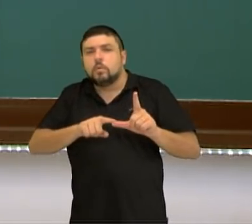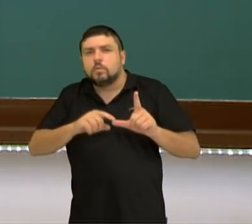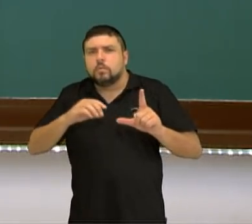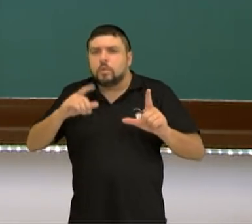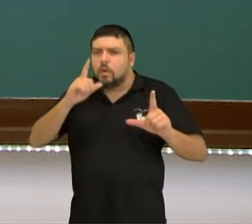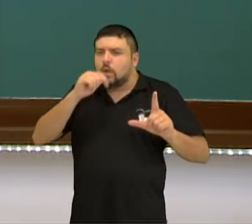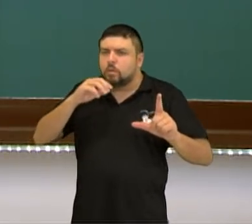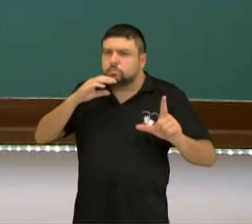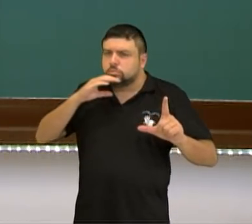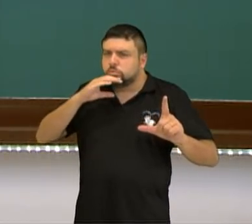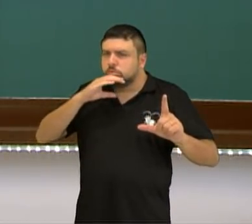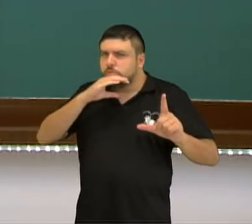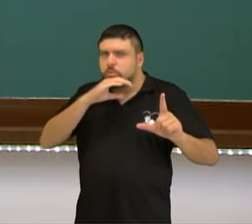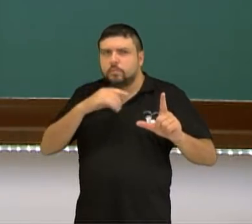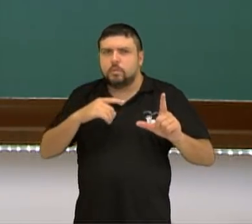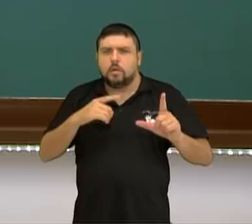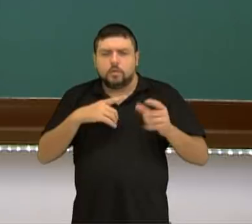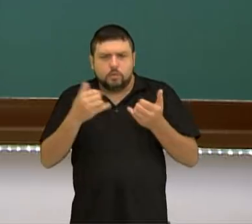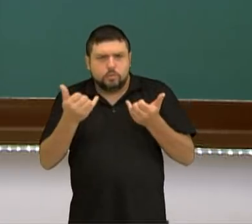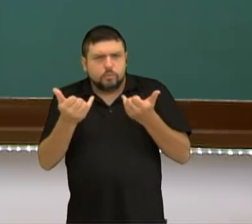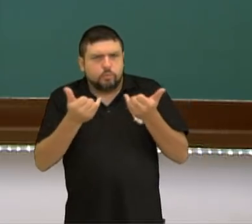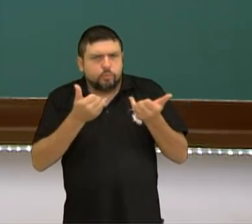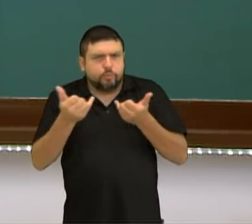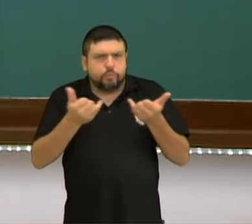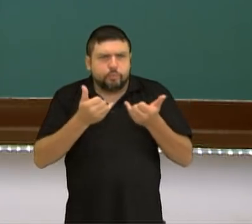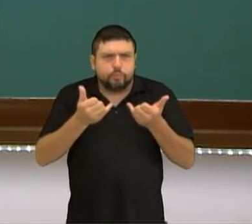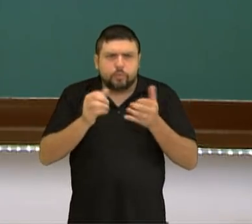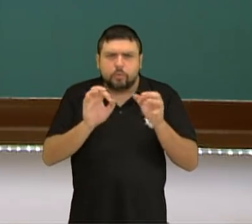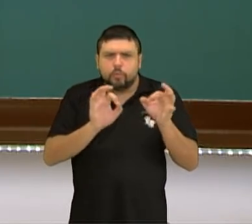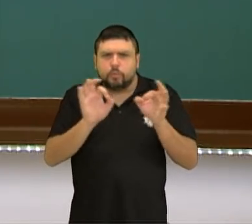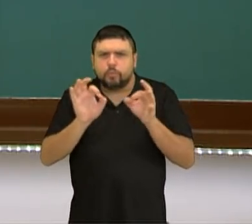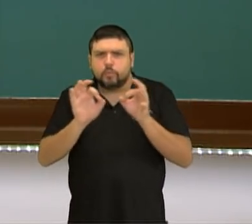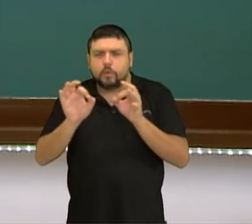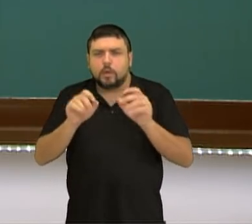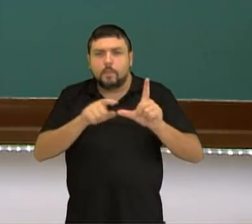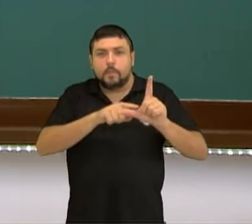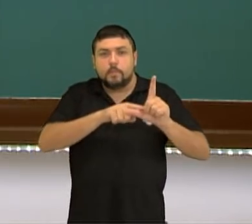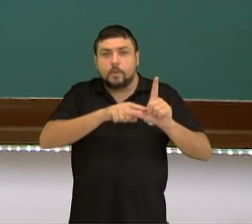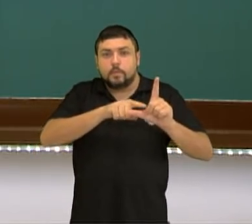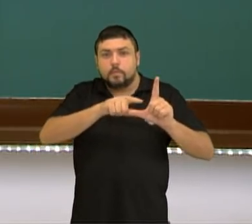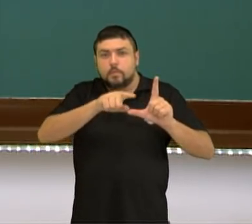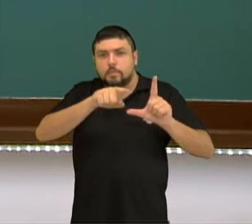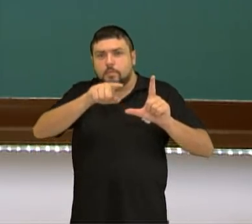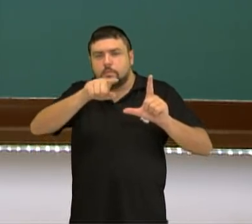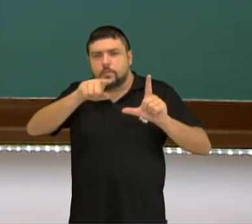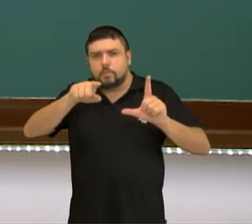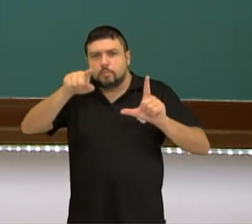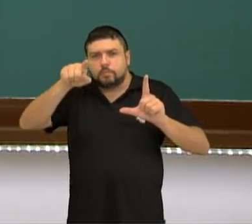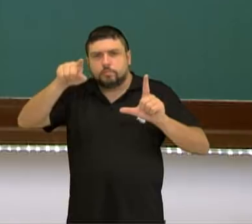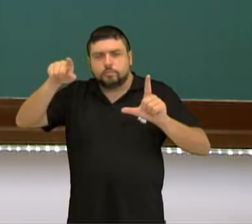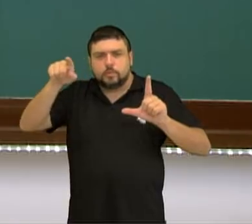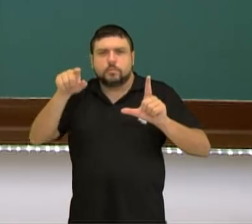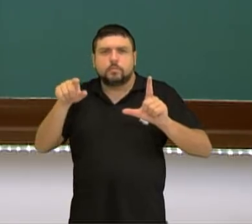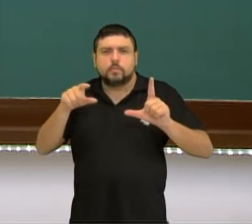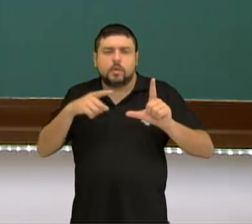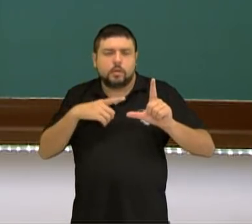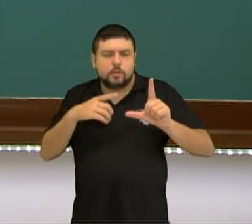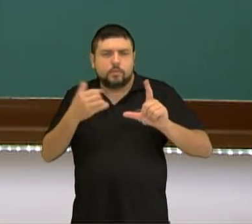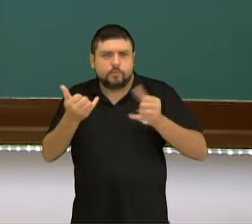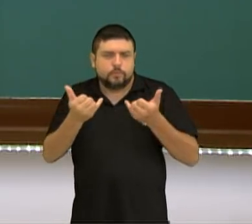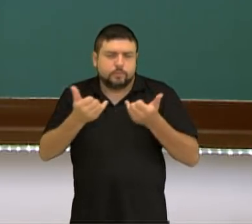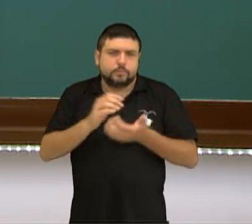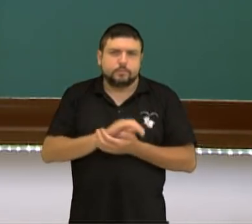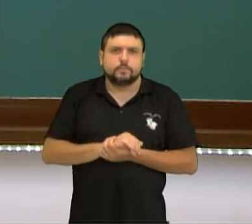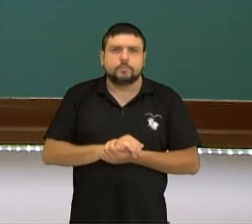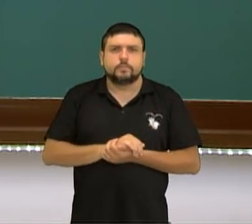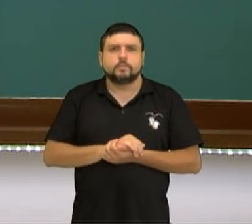as escalas, todas as informações numéricas e o gráfico aqui destacado no meio das informações aqui da grade